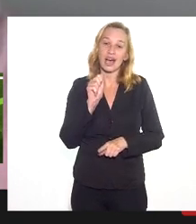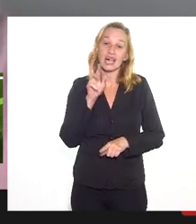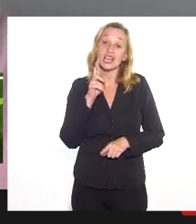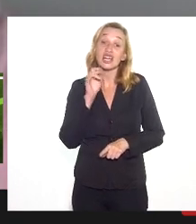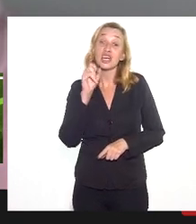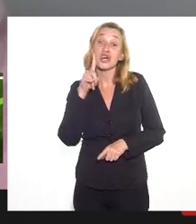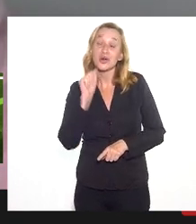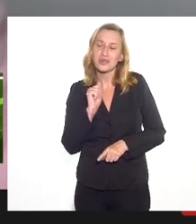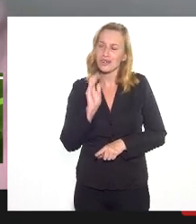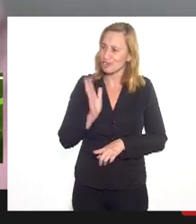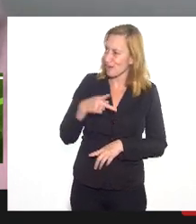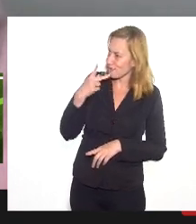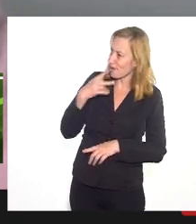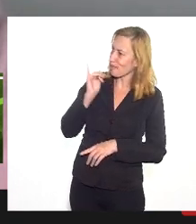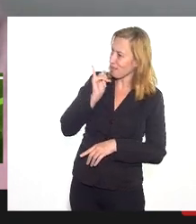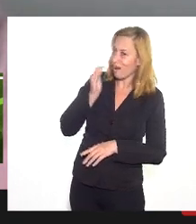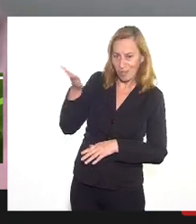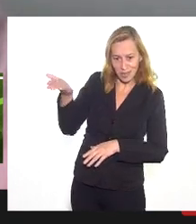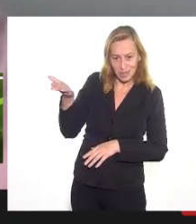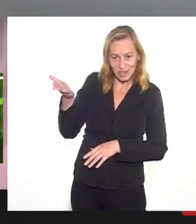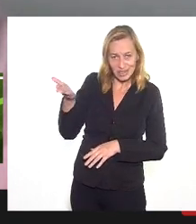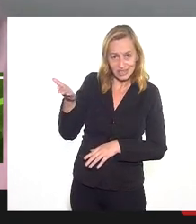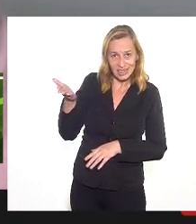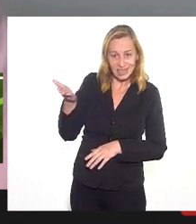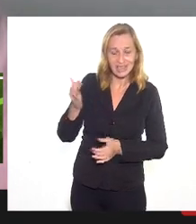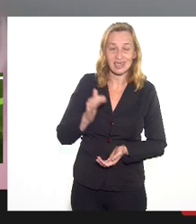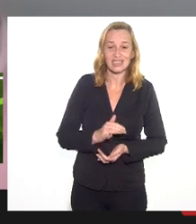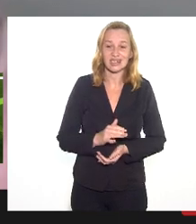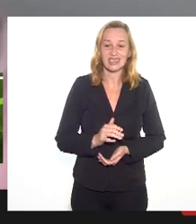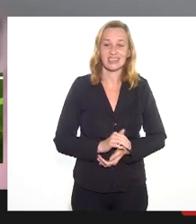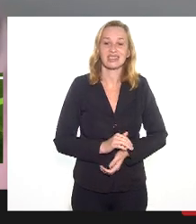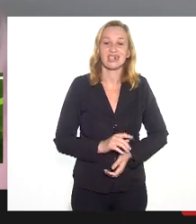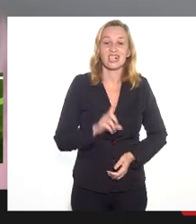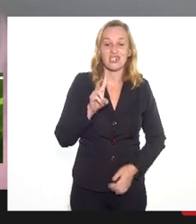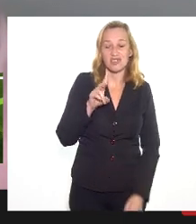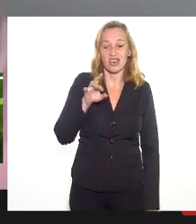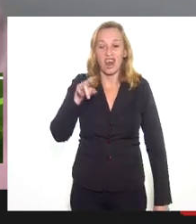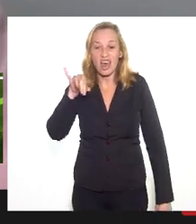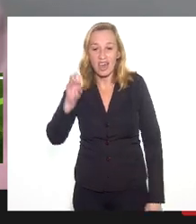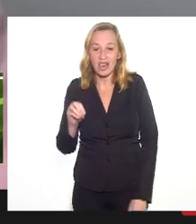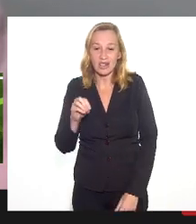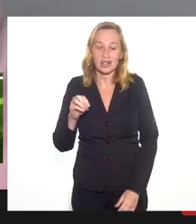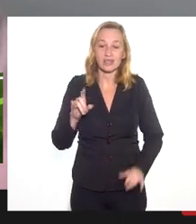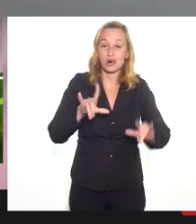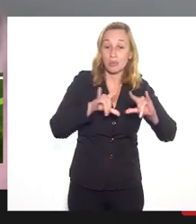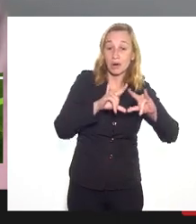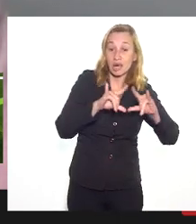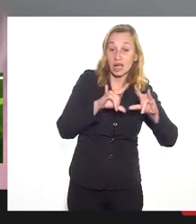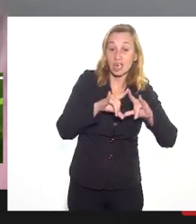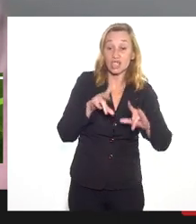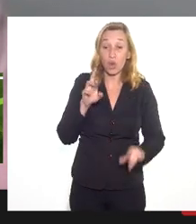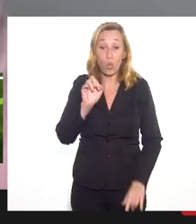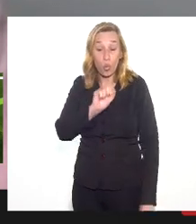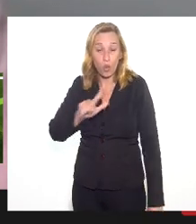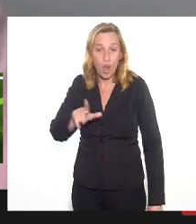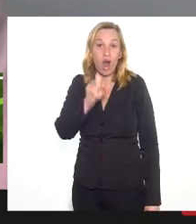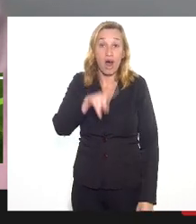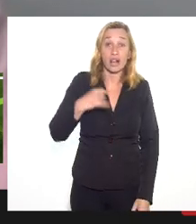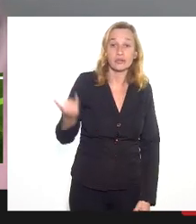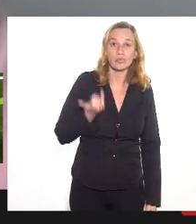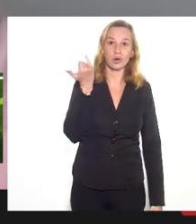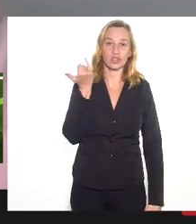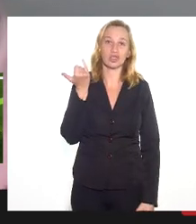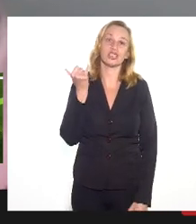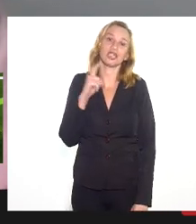Na verdade, constantemente fustigados por grileiros, por milícias rurais, enfim. Então, é muito importante que a